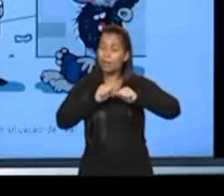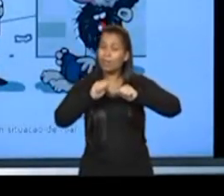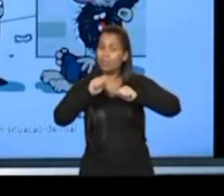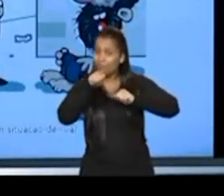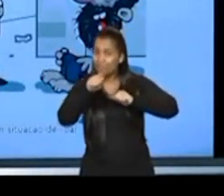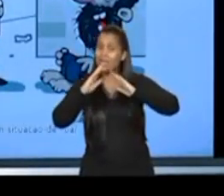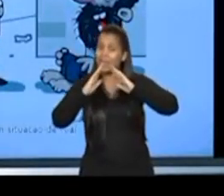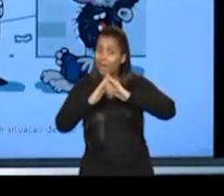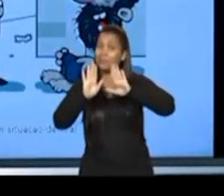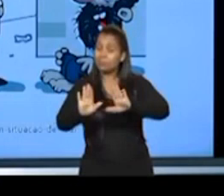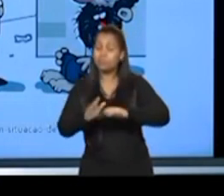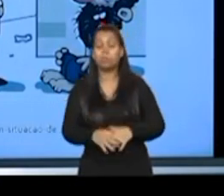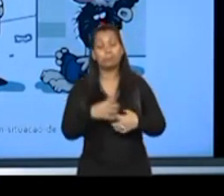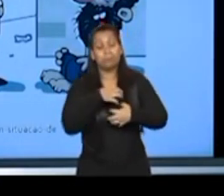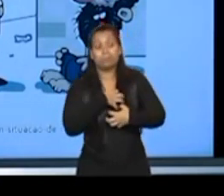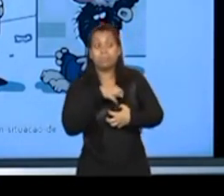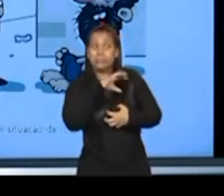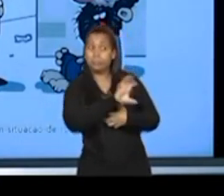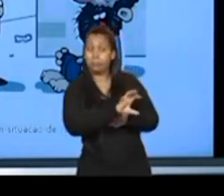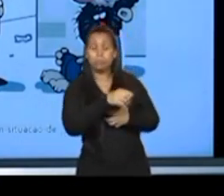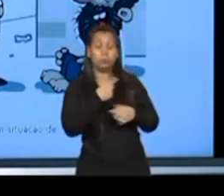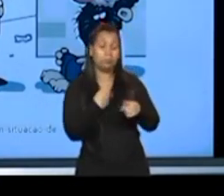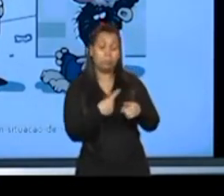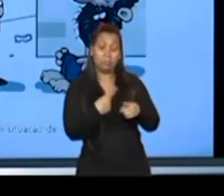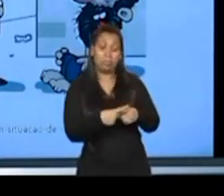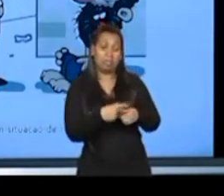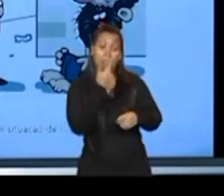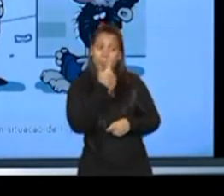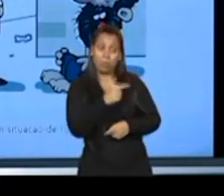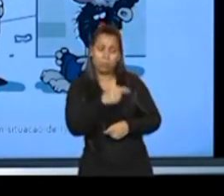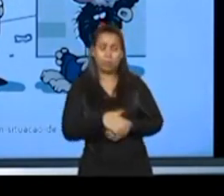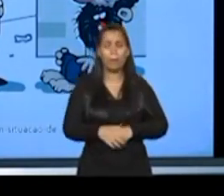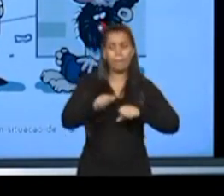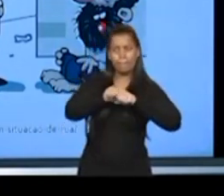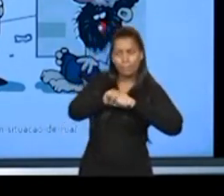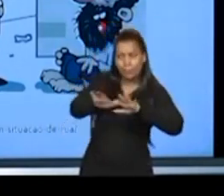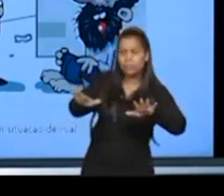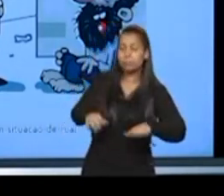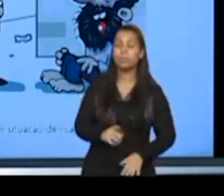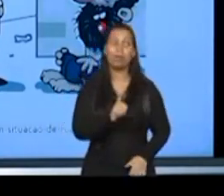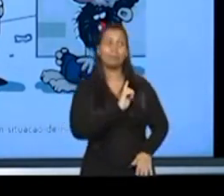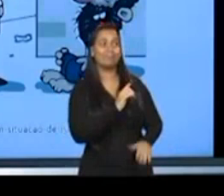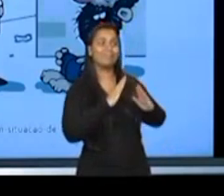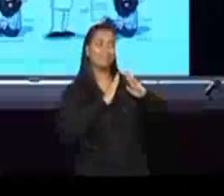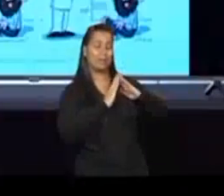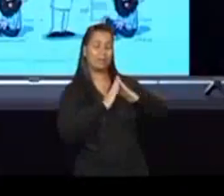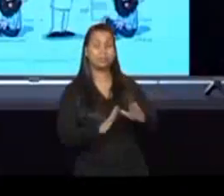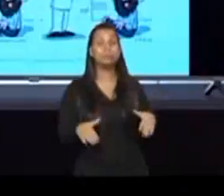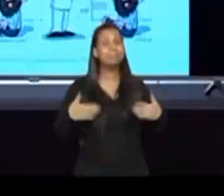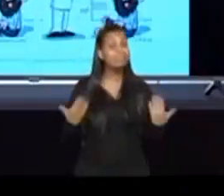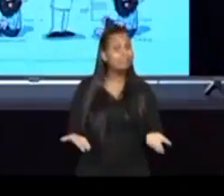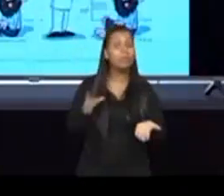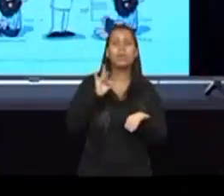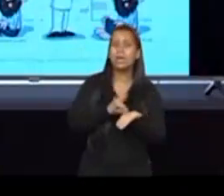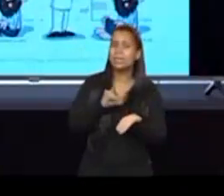casa. Sinto muito, para mim, esse negócio não existe. Pandemia? Não, casa. Quer dizer,